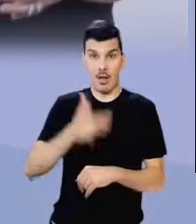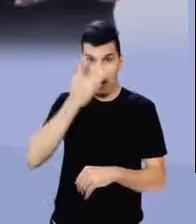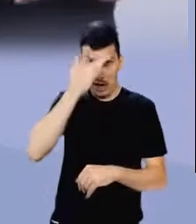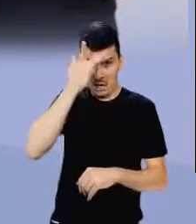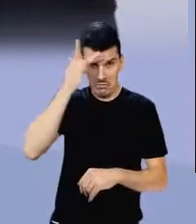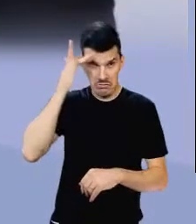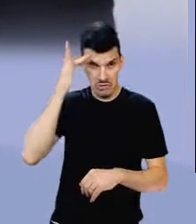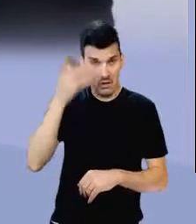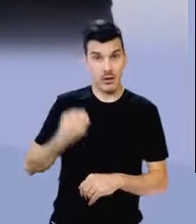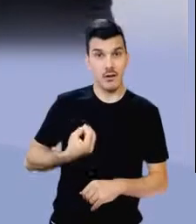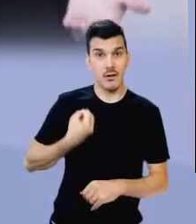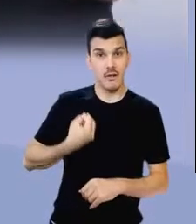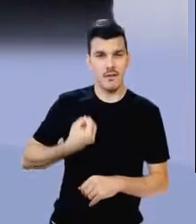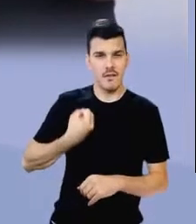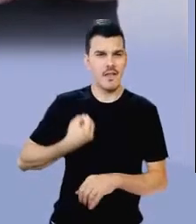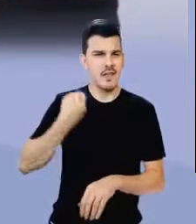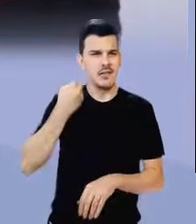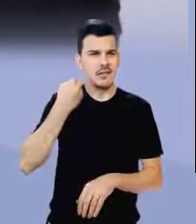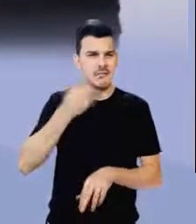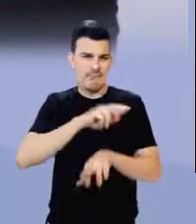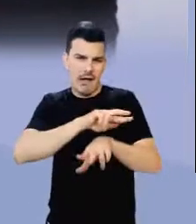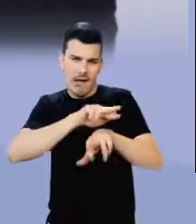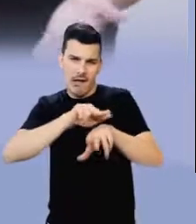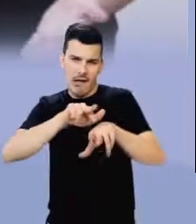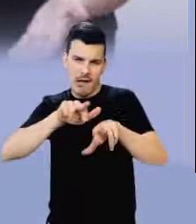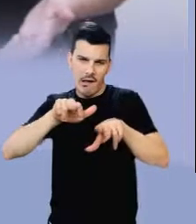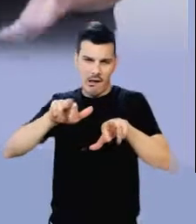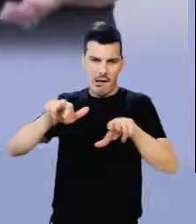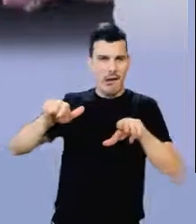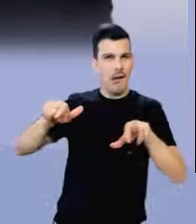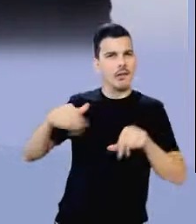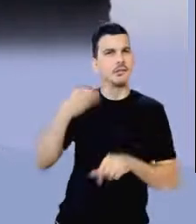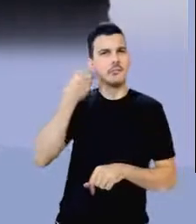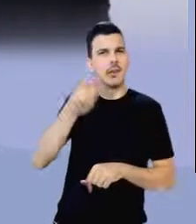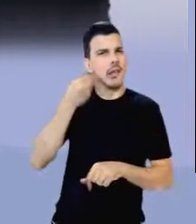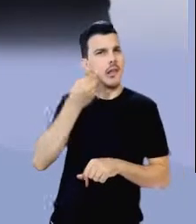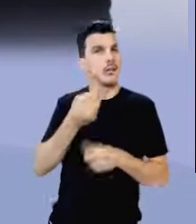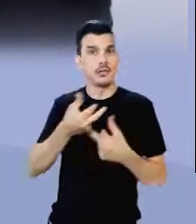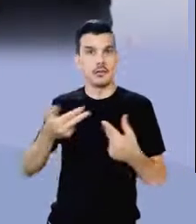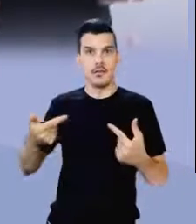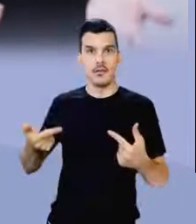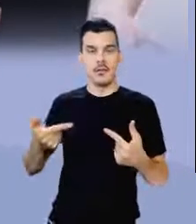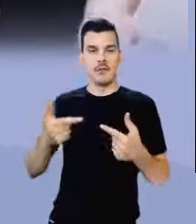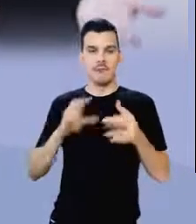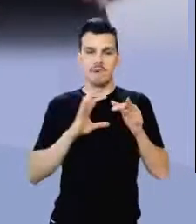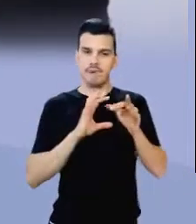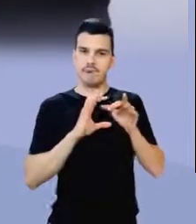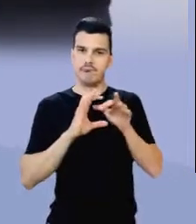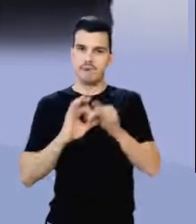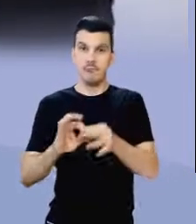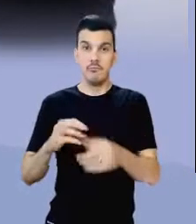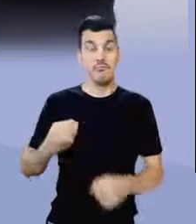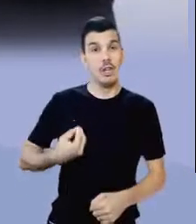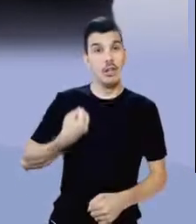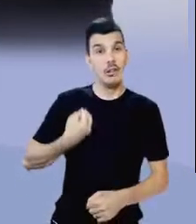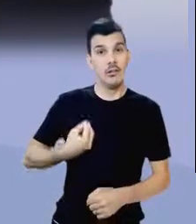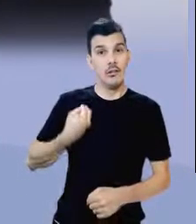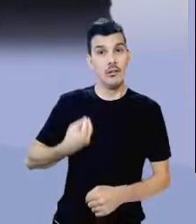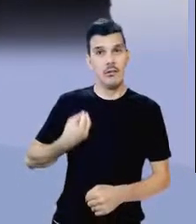As pessoas vivem, as mais experientes, as de mais idade, vivem vivências,